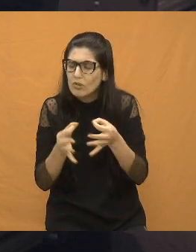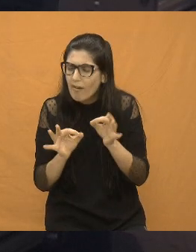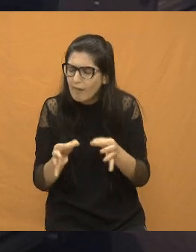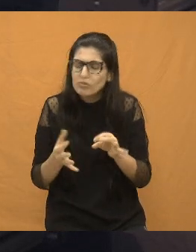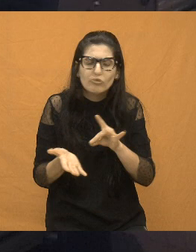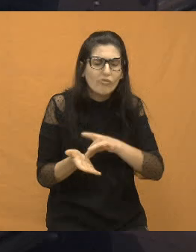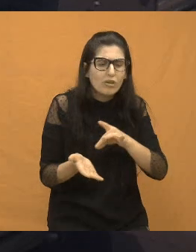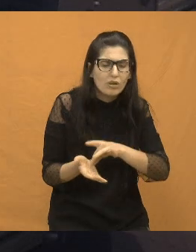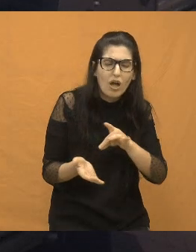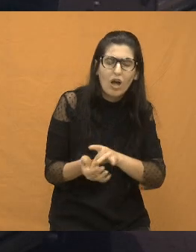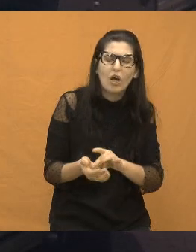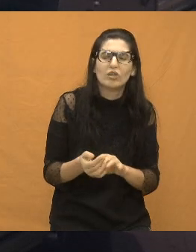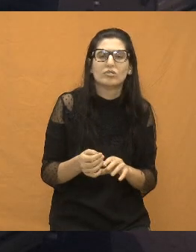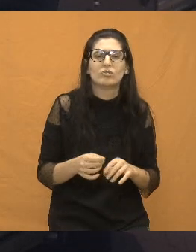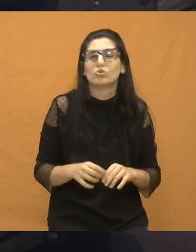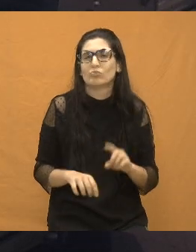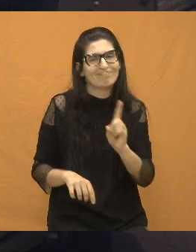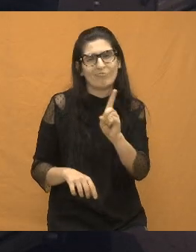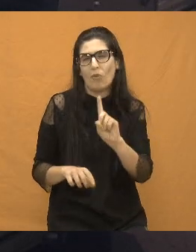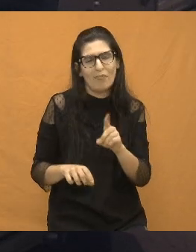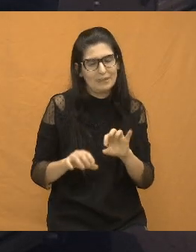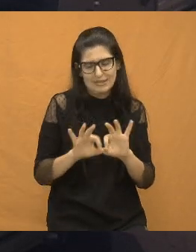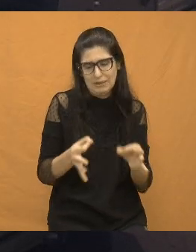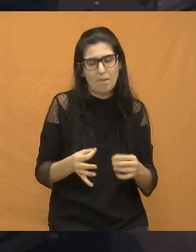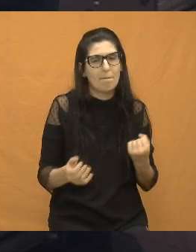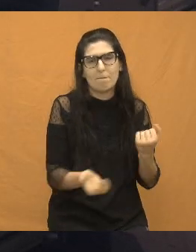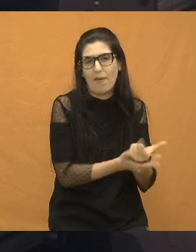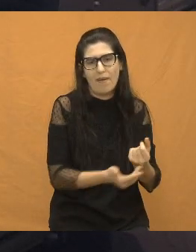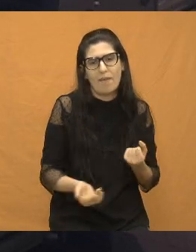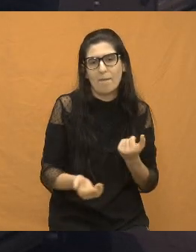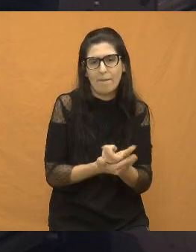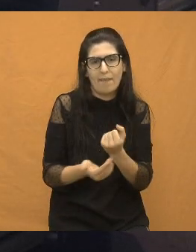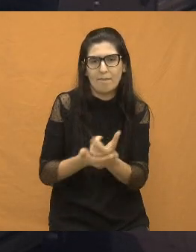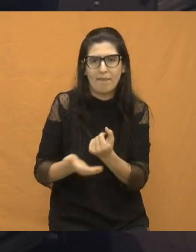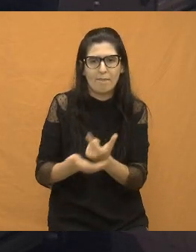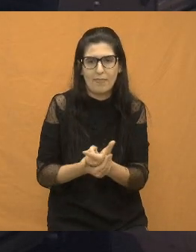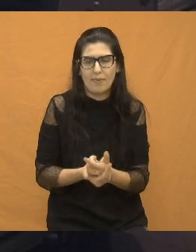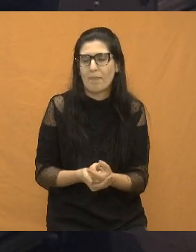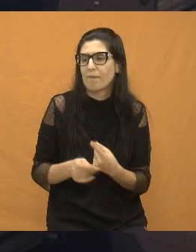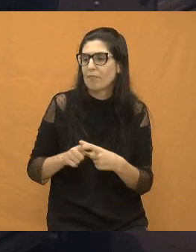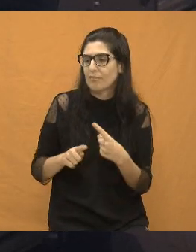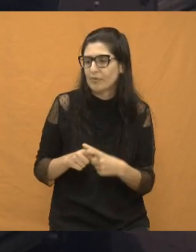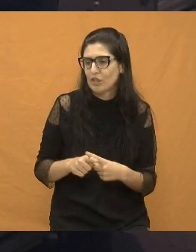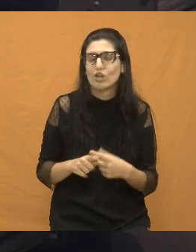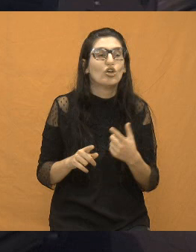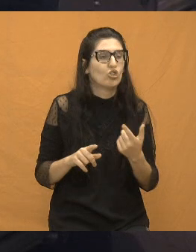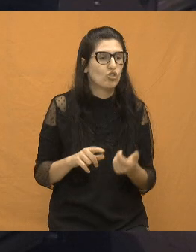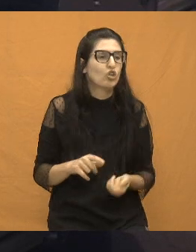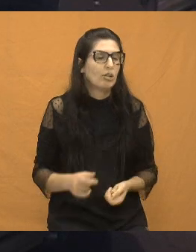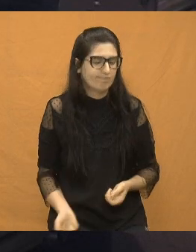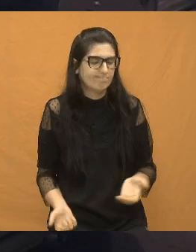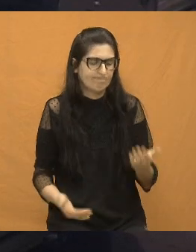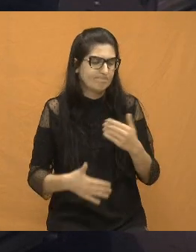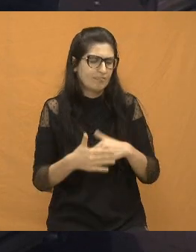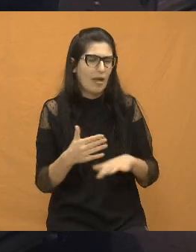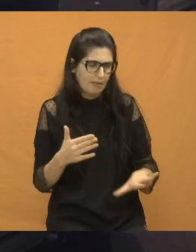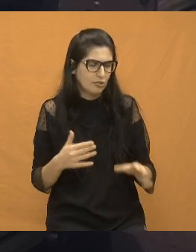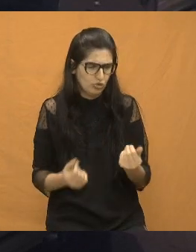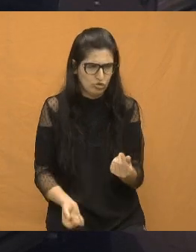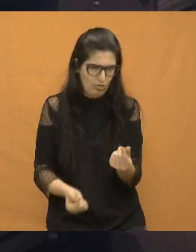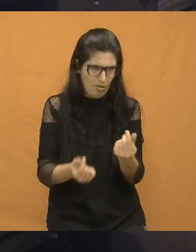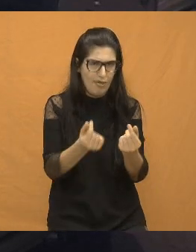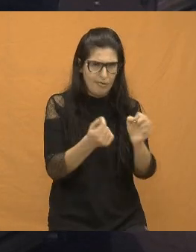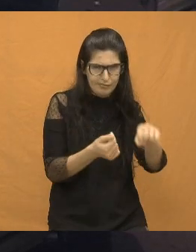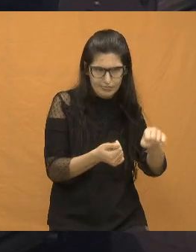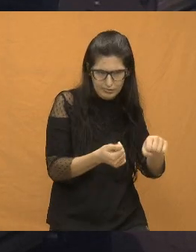fato. Então não tem como você só simplesmente ir pagando só porque o cara faturou ou diz que faturou. Tem que estar sendo feito